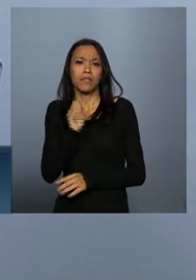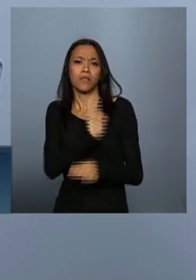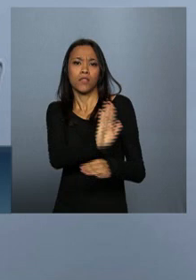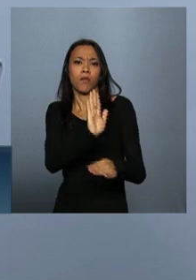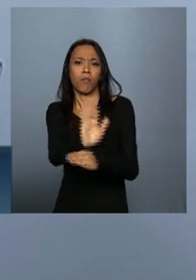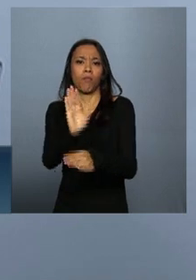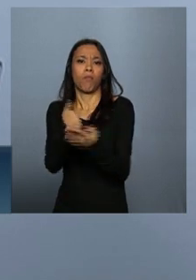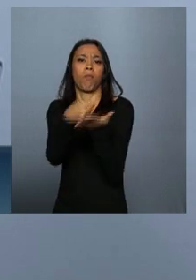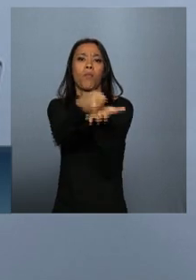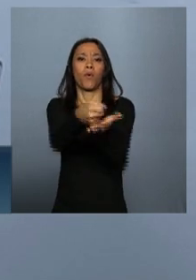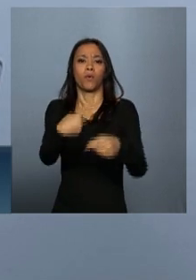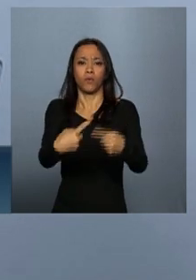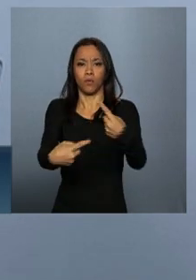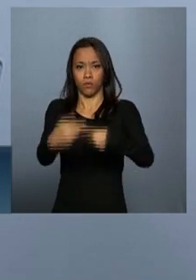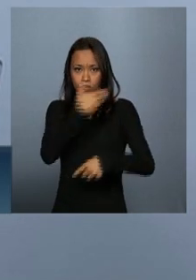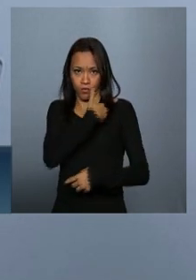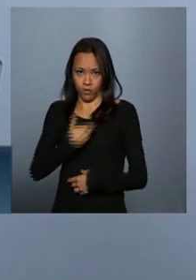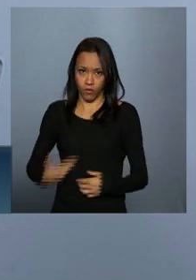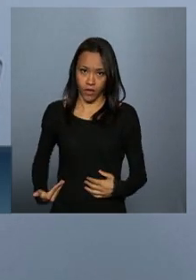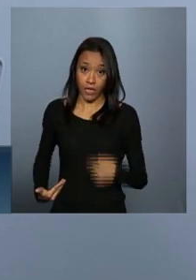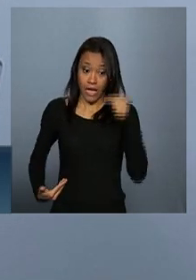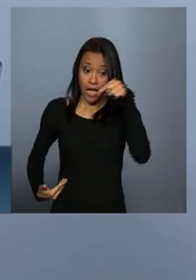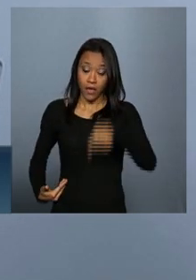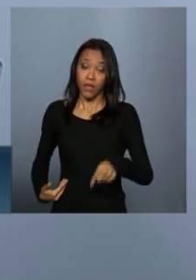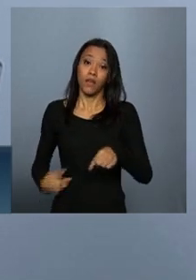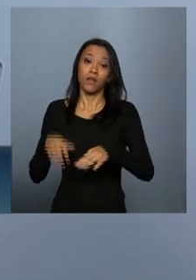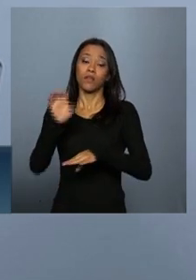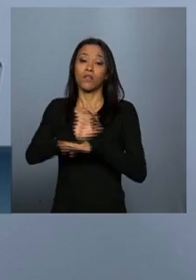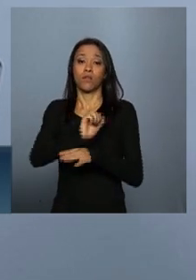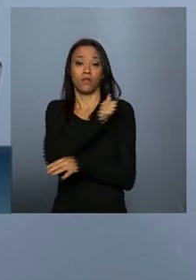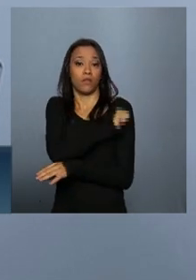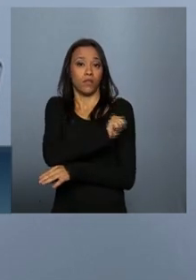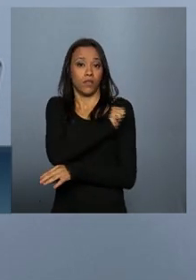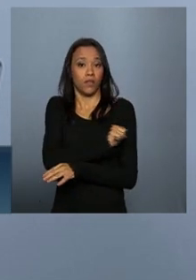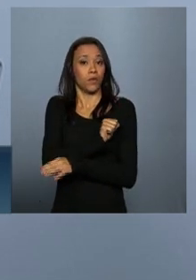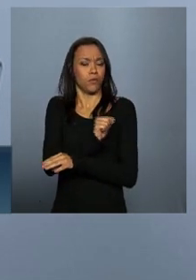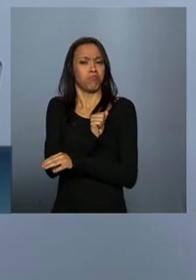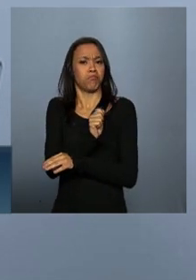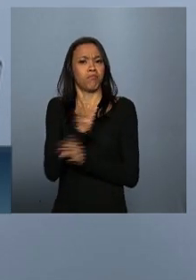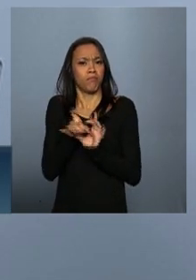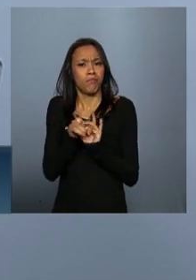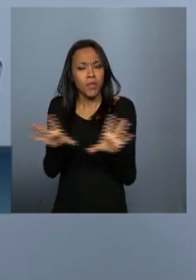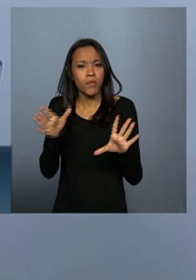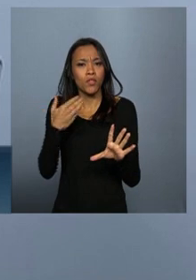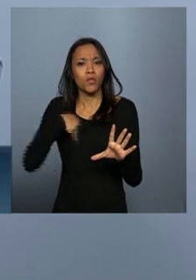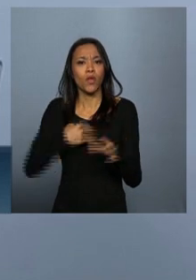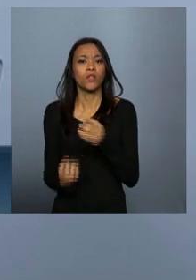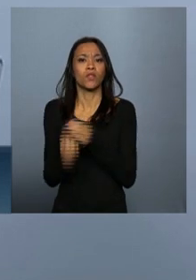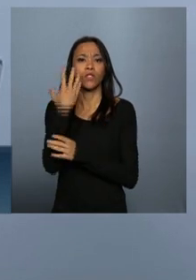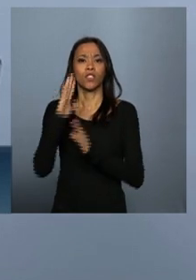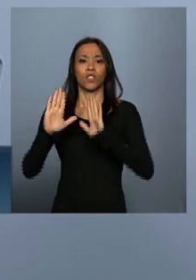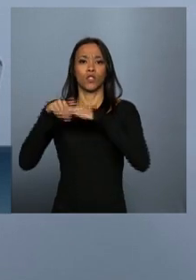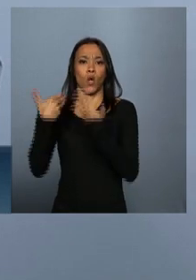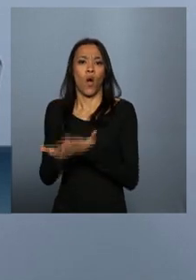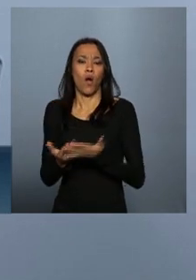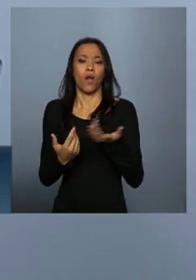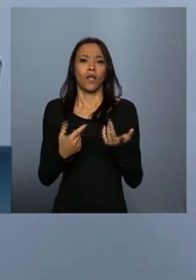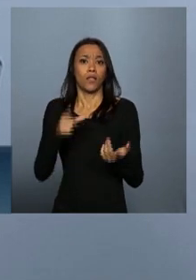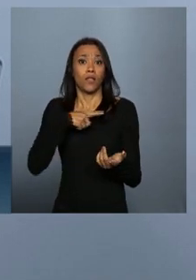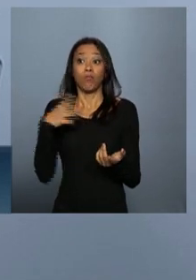E a integração aqui no Rio é que possibilitou a gente ter escola, bater recorde